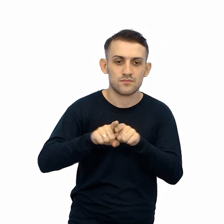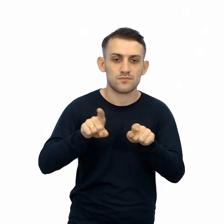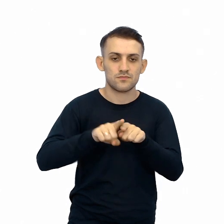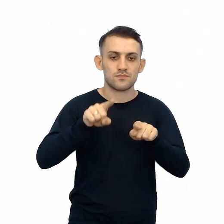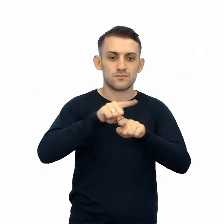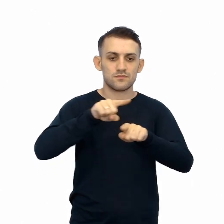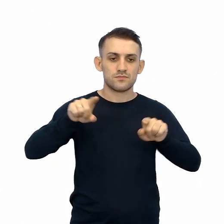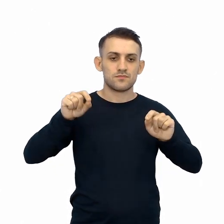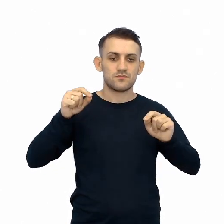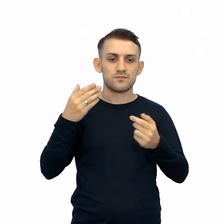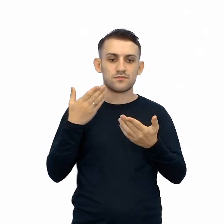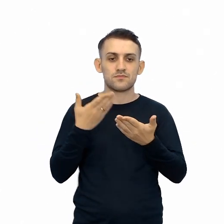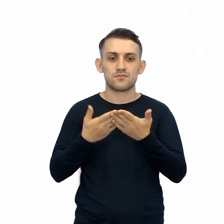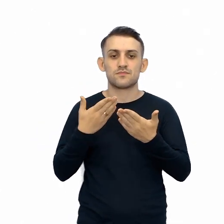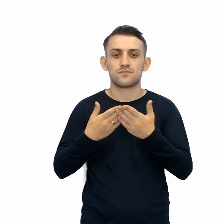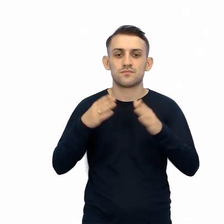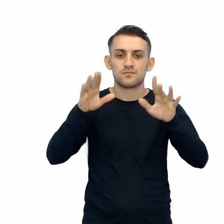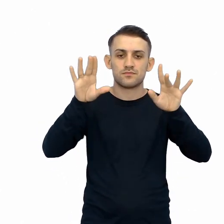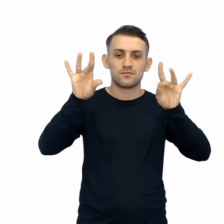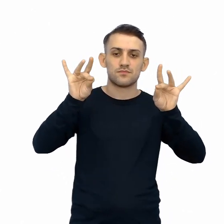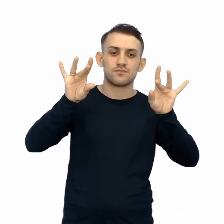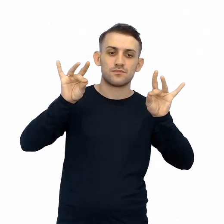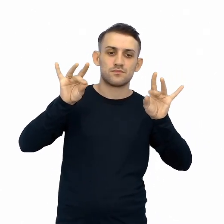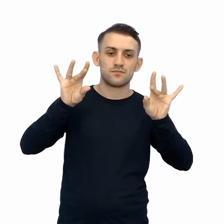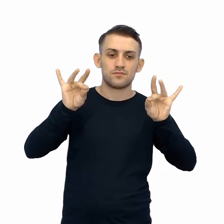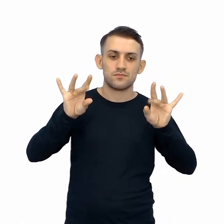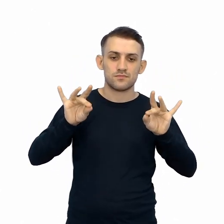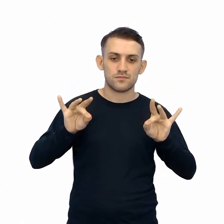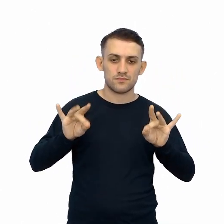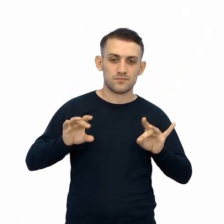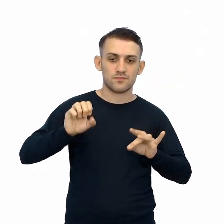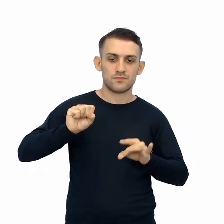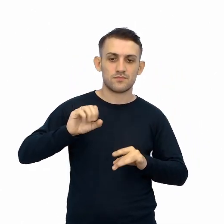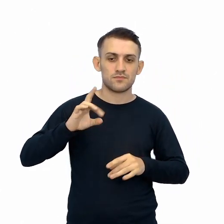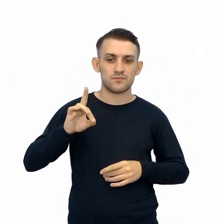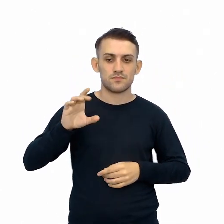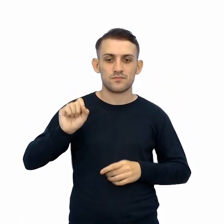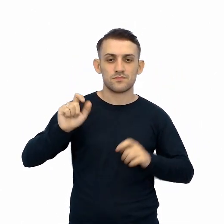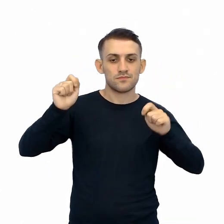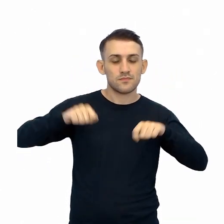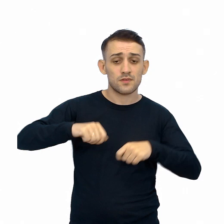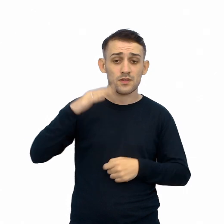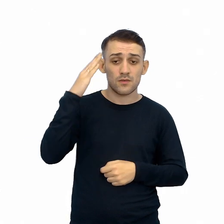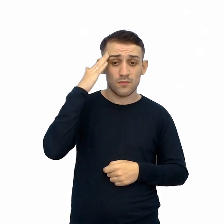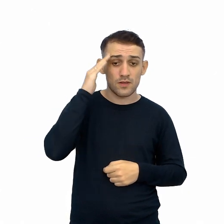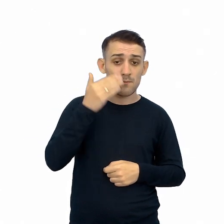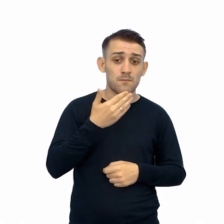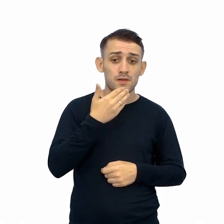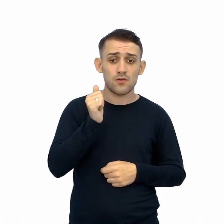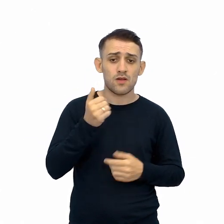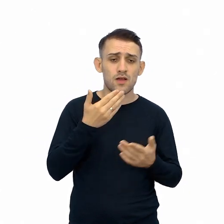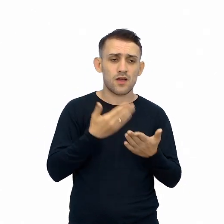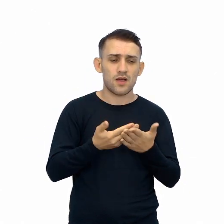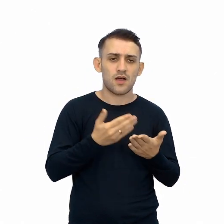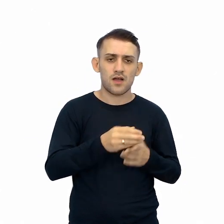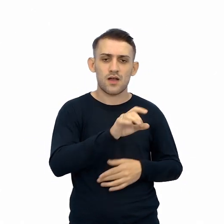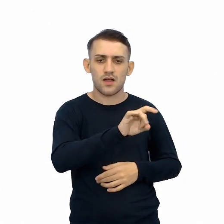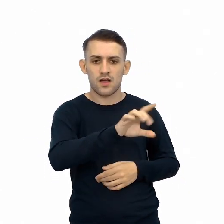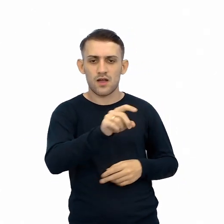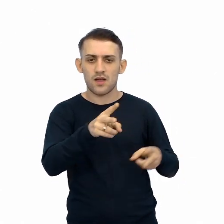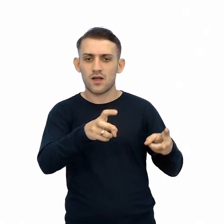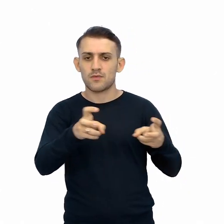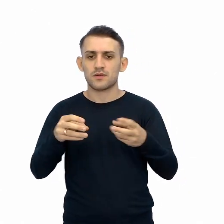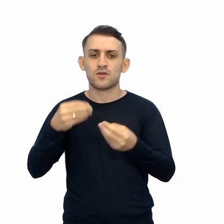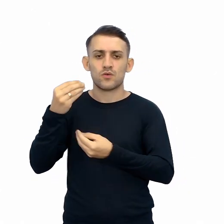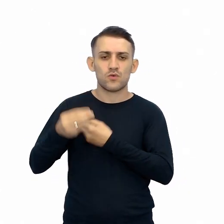vocês estudem detalhadamente as SDs para entender melhor cada aula e perceber